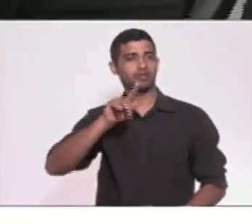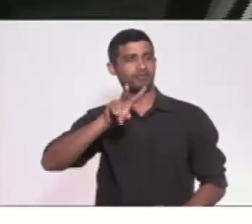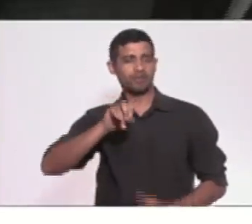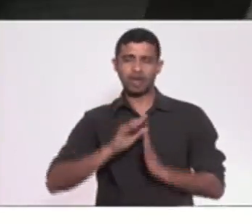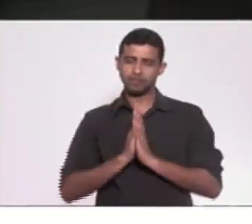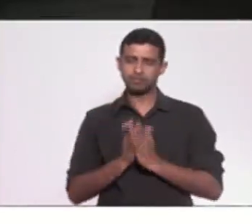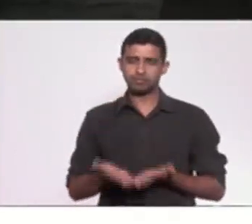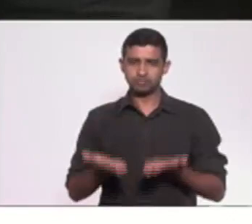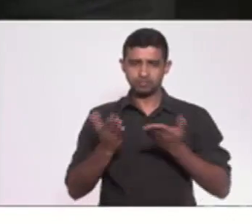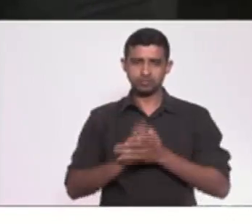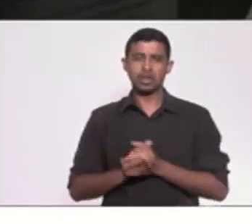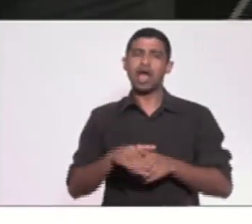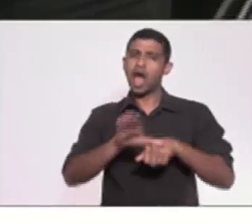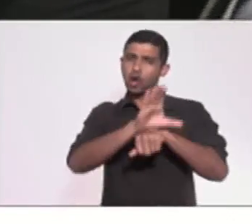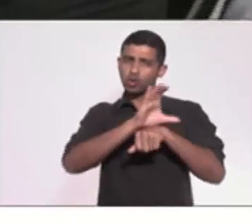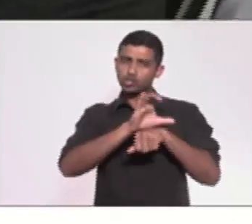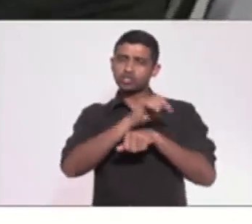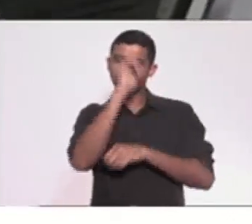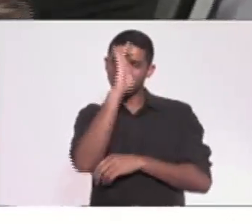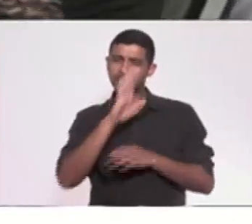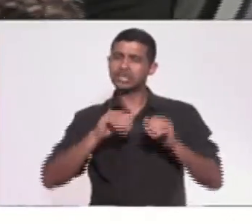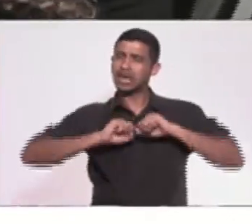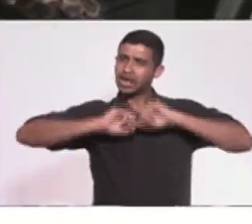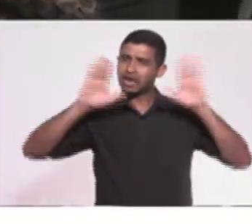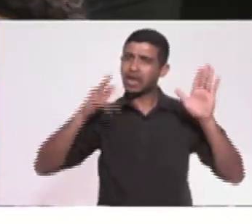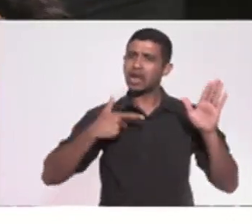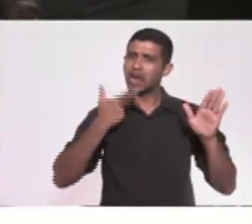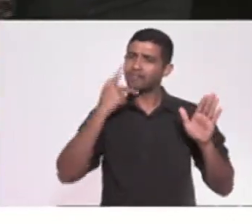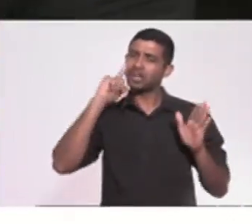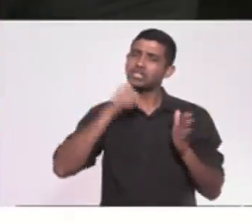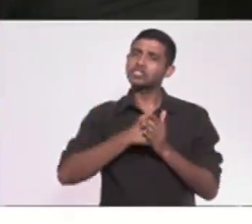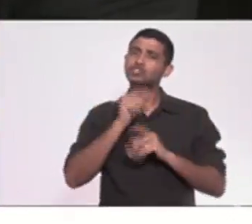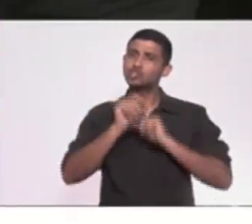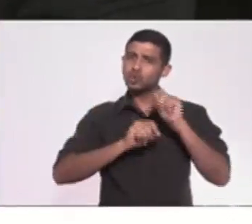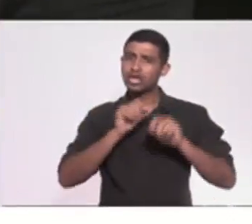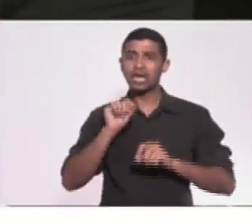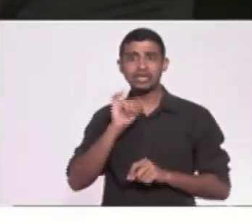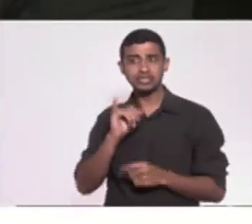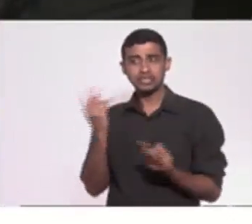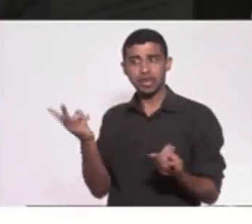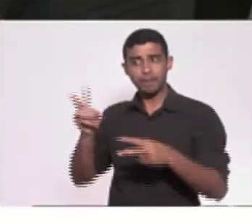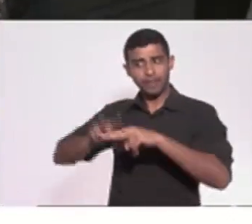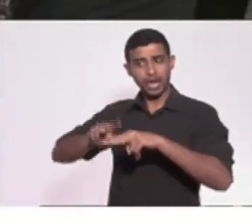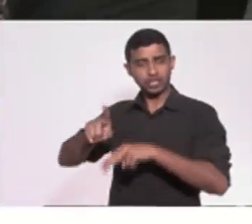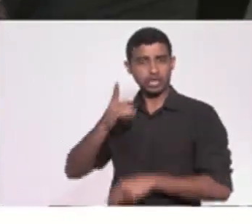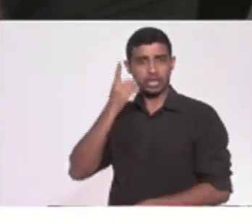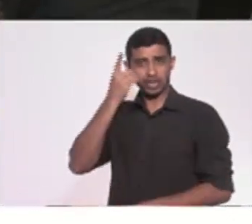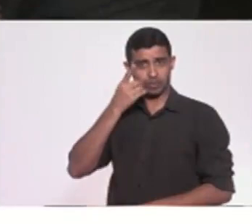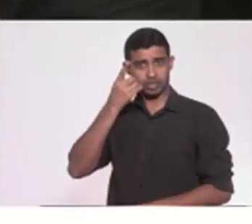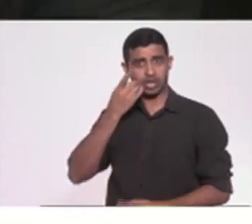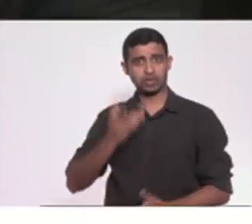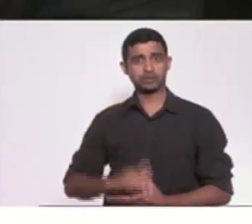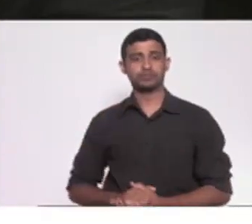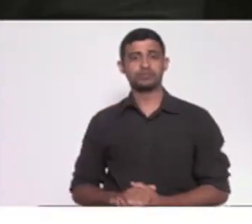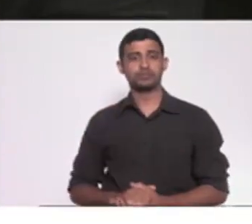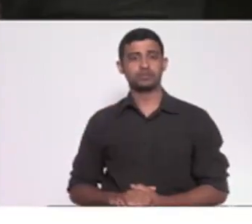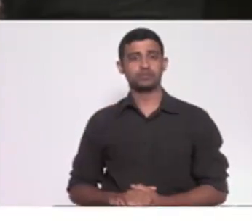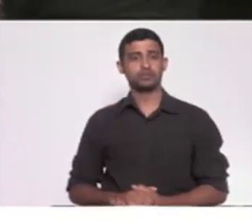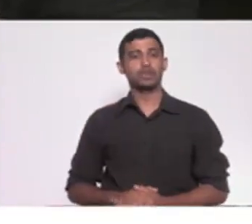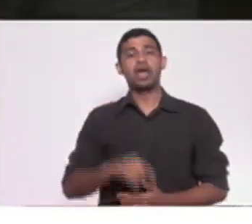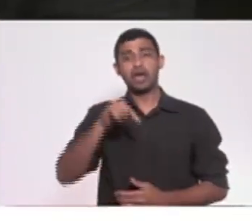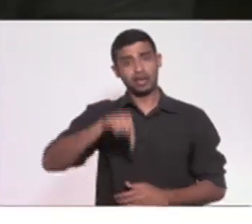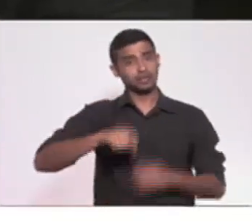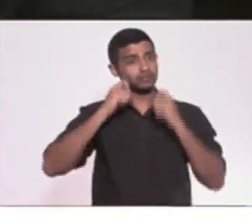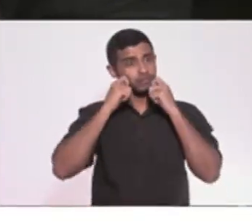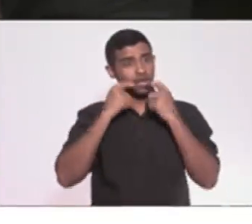Constituição brasileira é muito clara quando ela define que, no caso da prisão de um parlamentar, o parlamento tem que